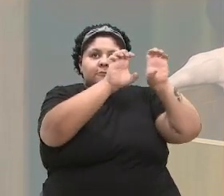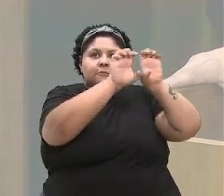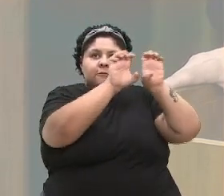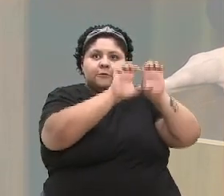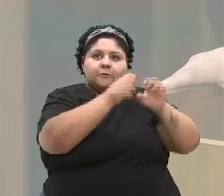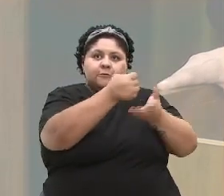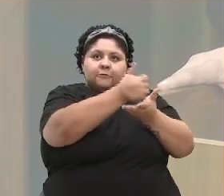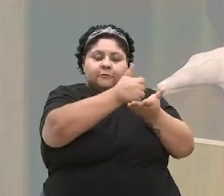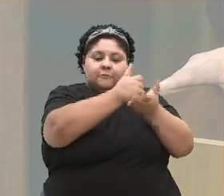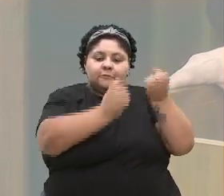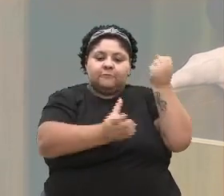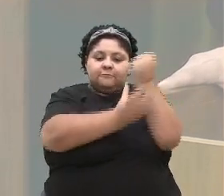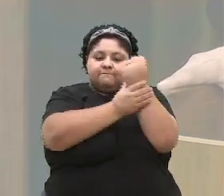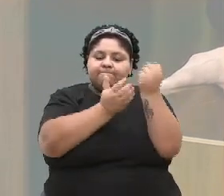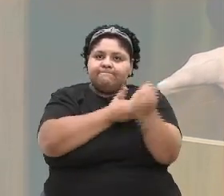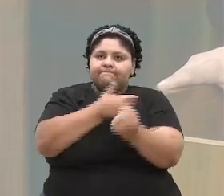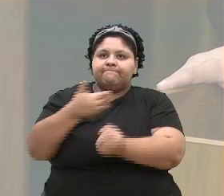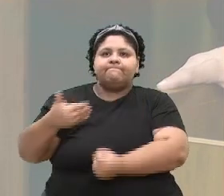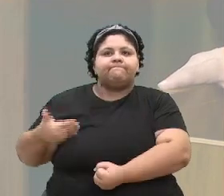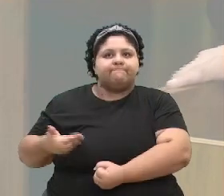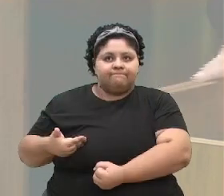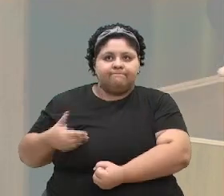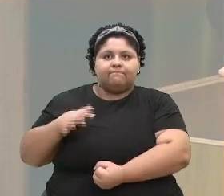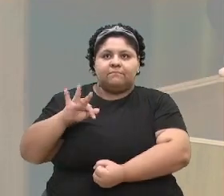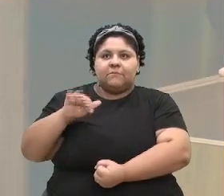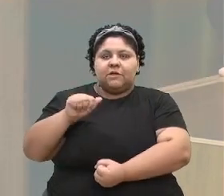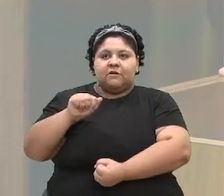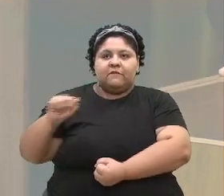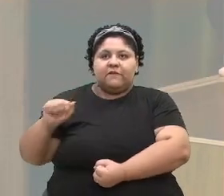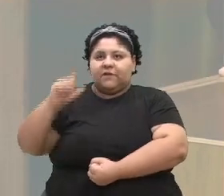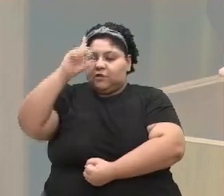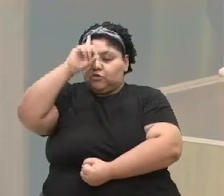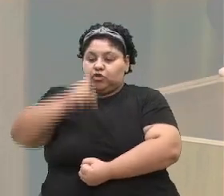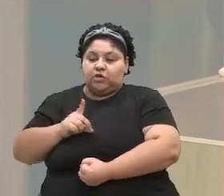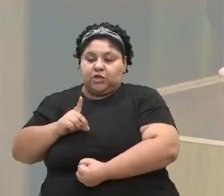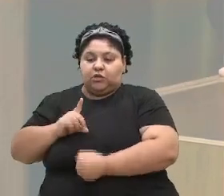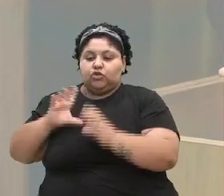e segurança pública e é um direito e dignidade para